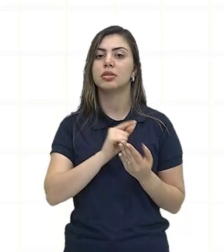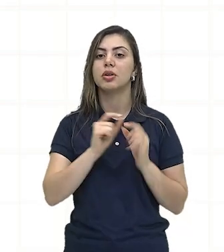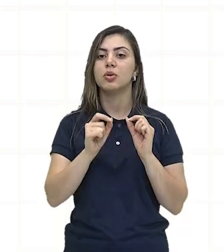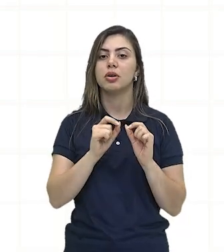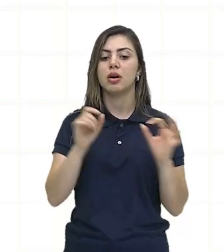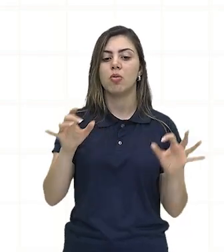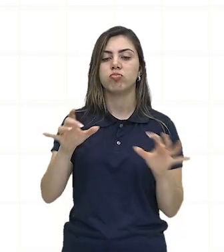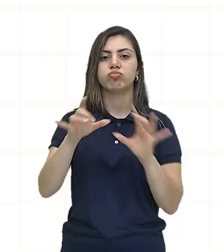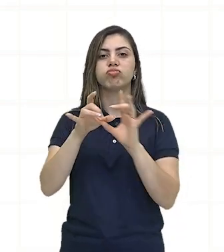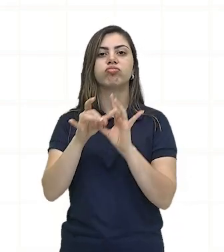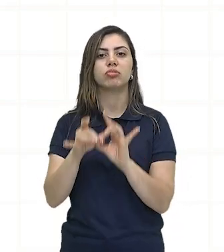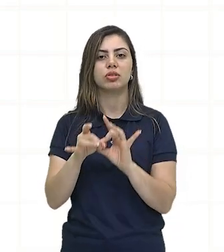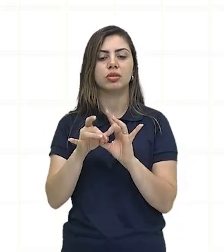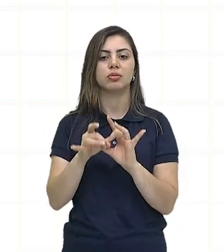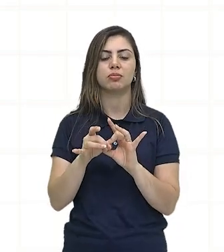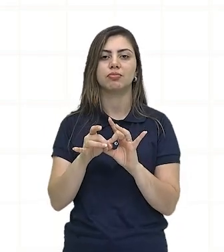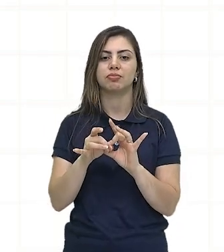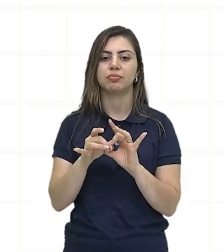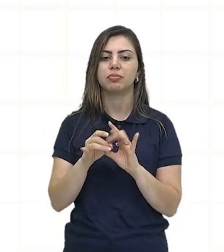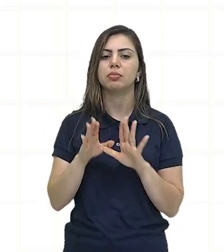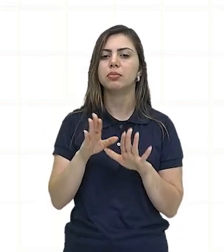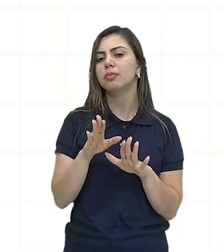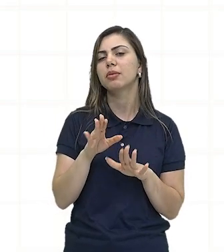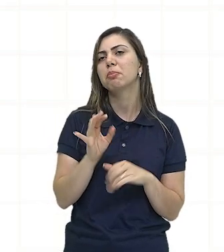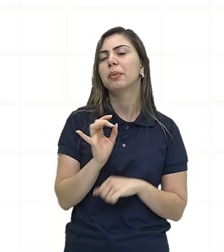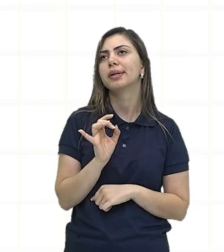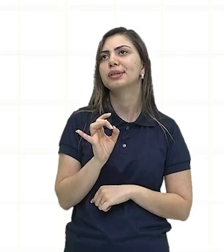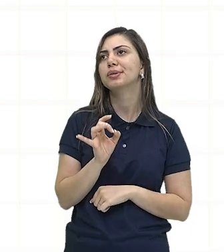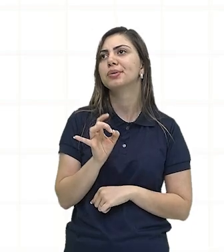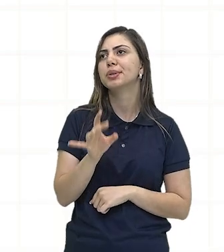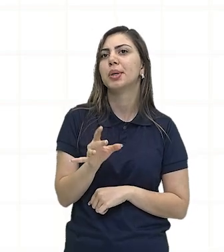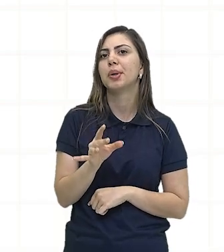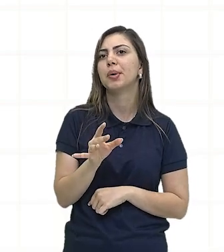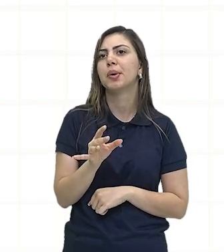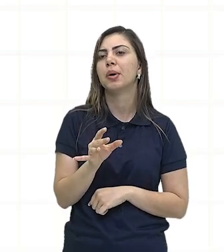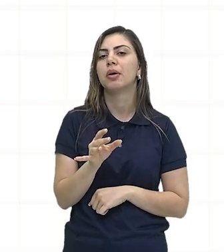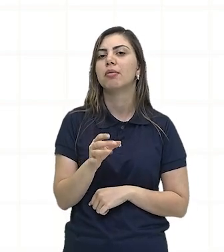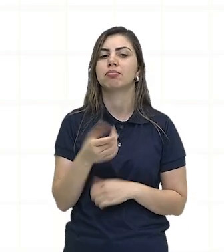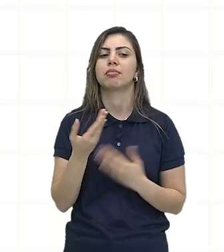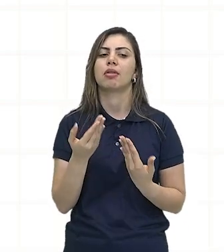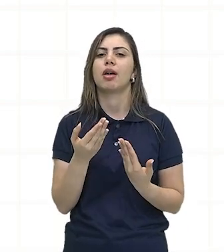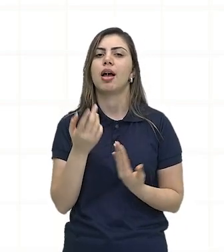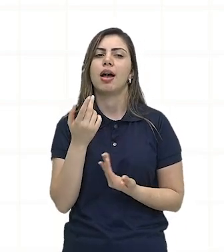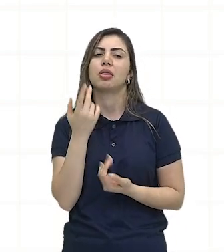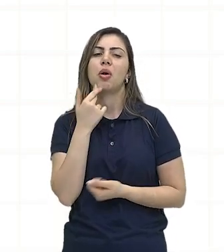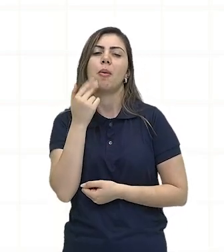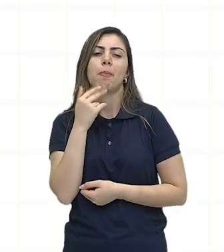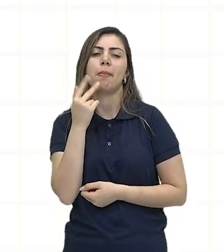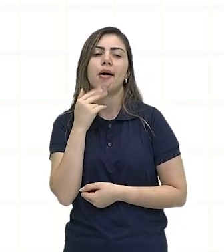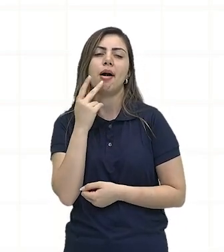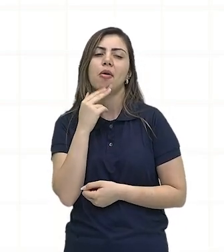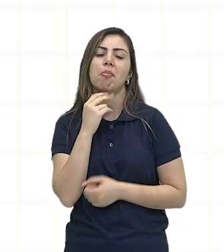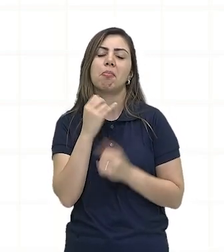quebra-cabeça. Mas essa coincidência ela não era apenas uma coincidência física.